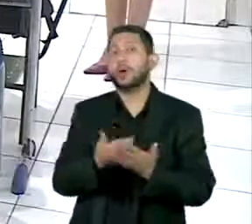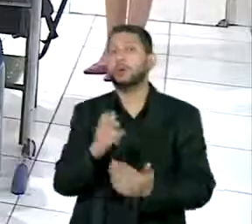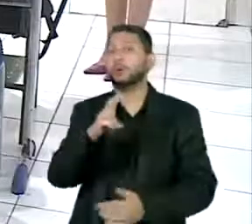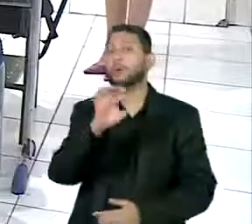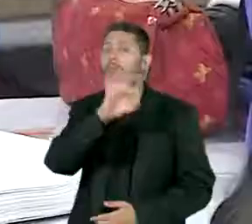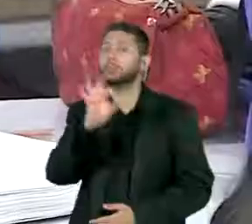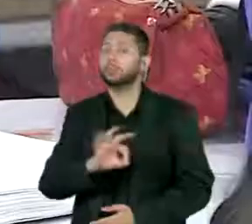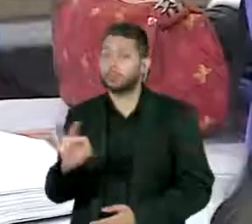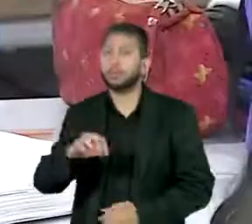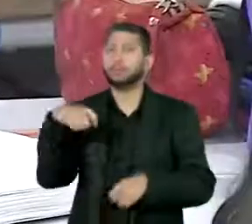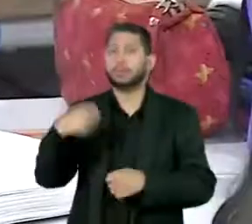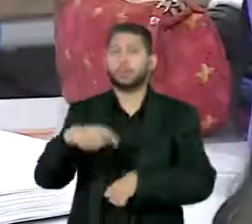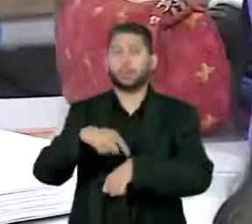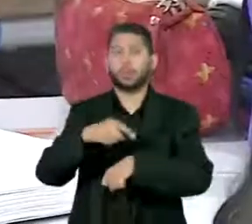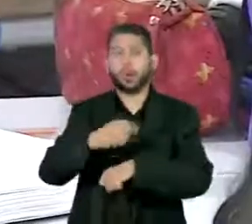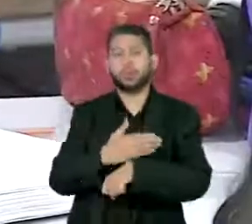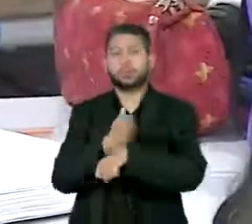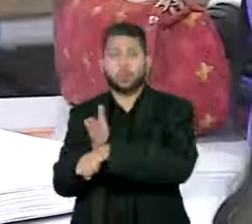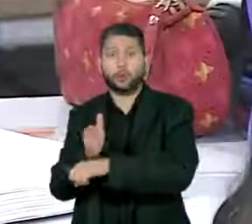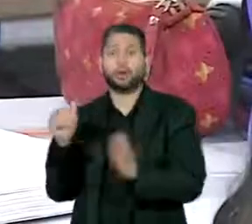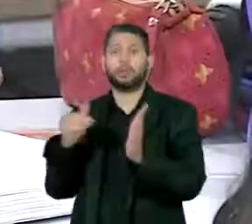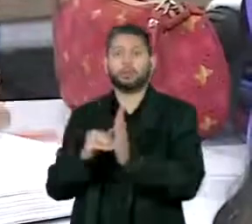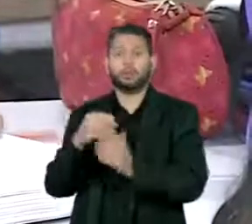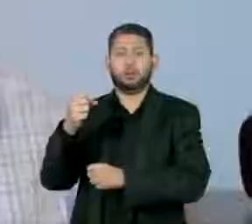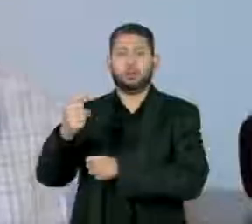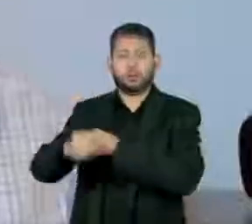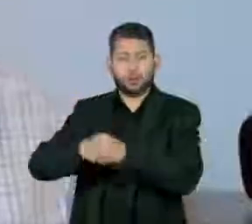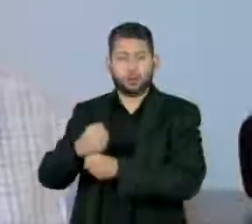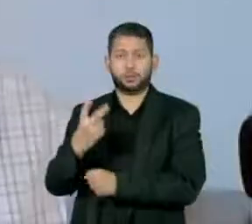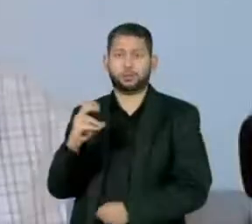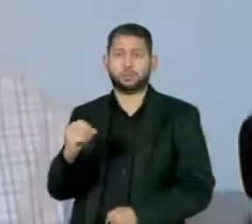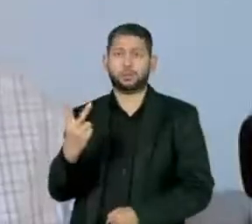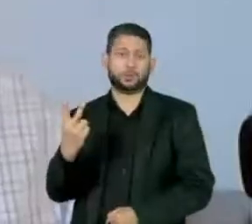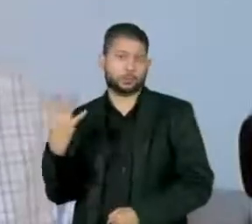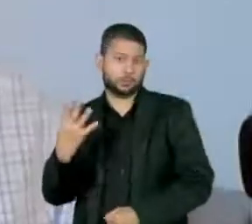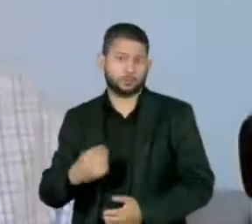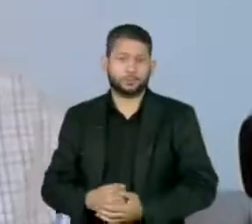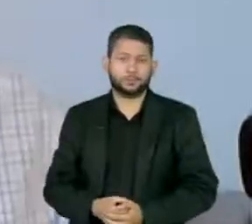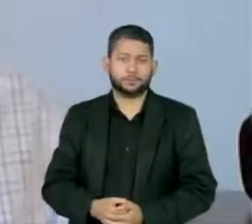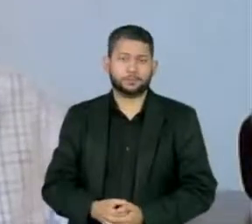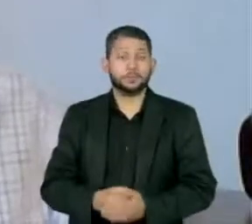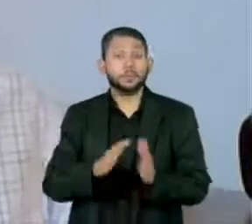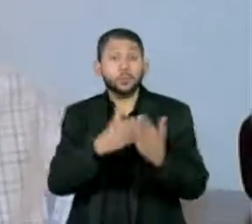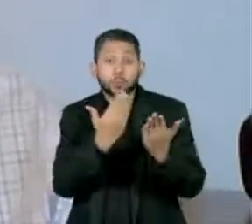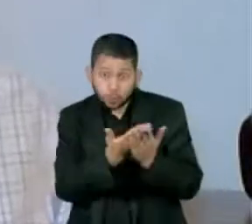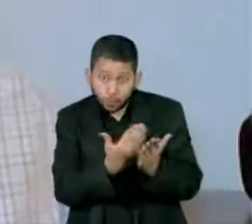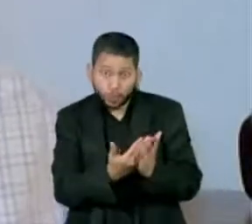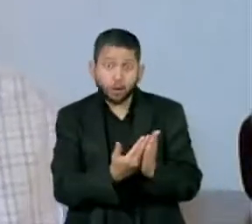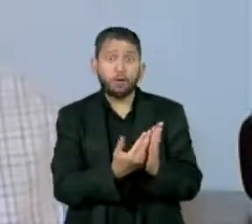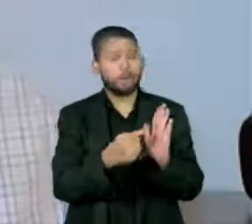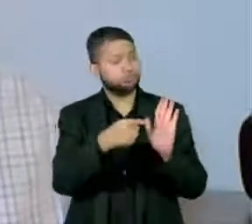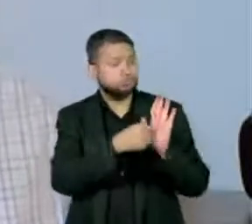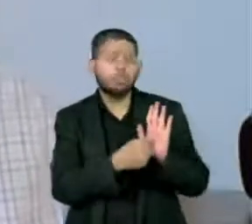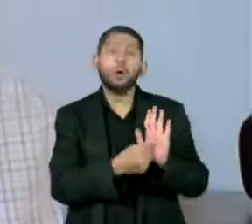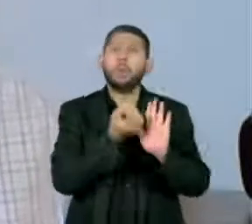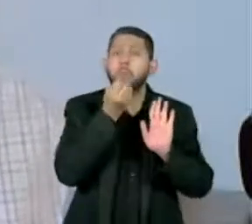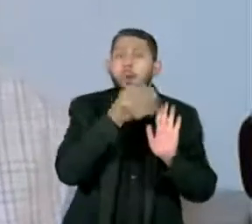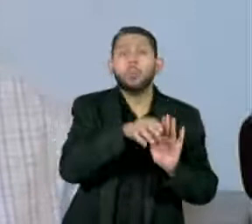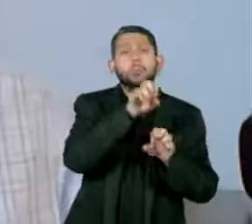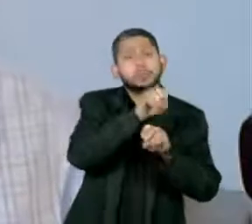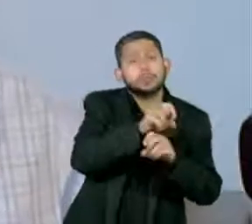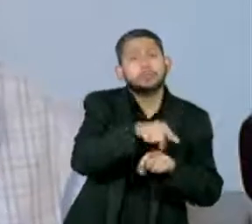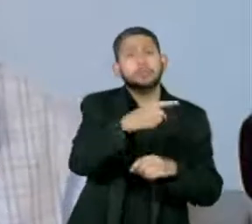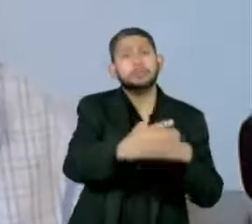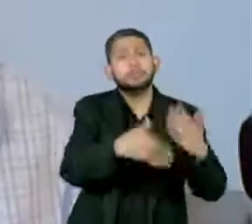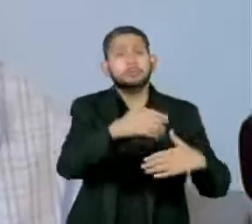horário de aula estendido até 2024. As escolas, elas cumprem, além do papel de aprendizado para os